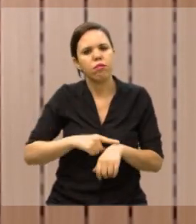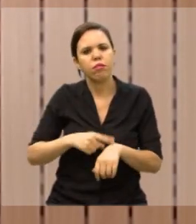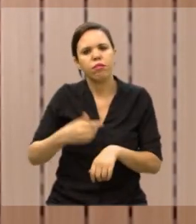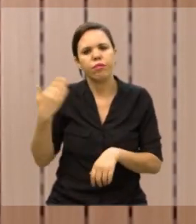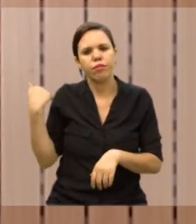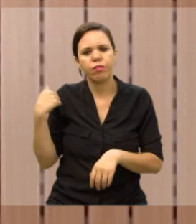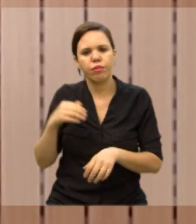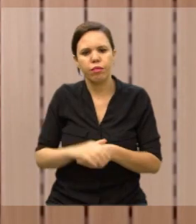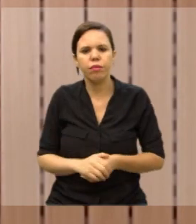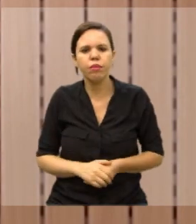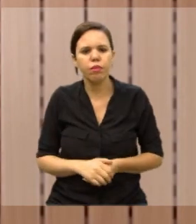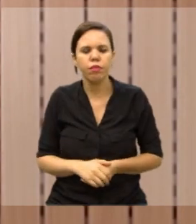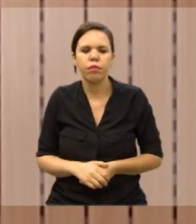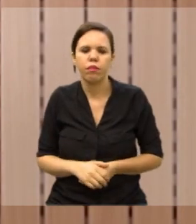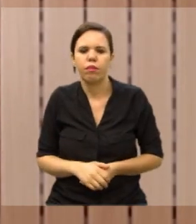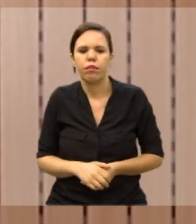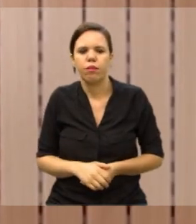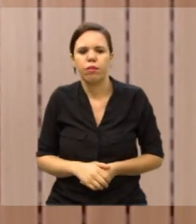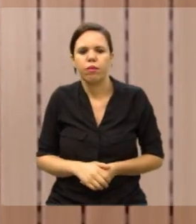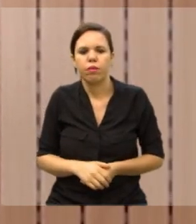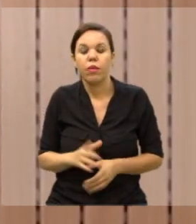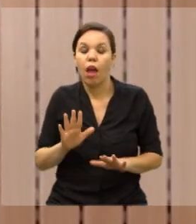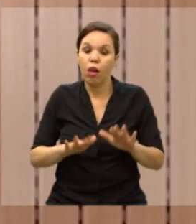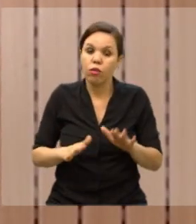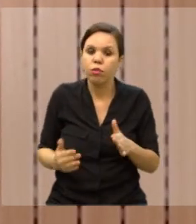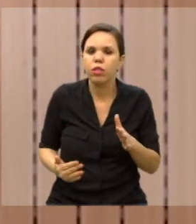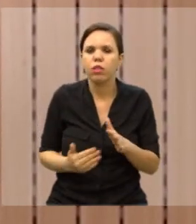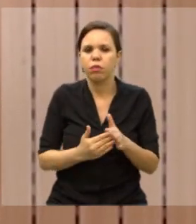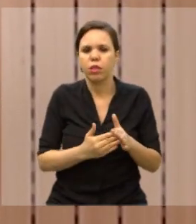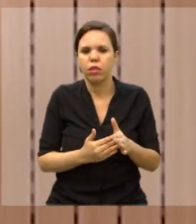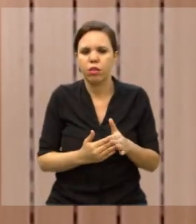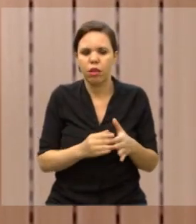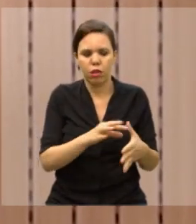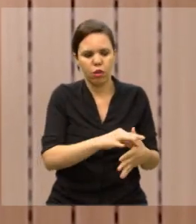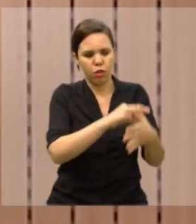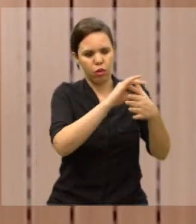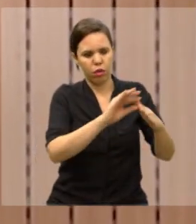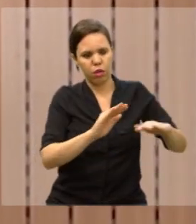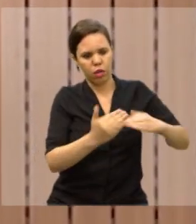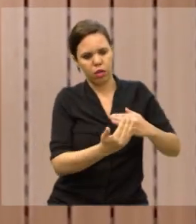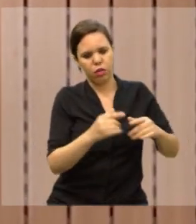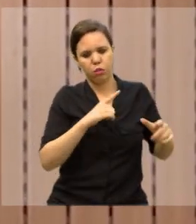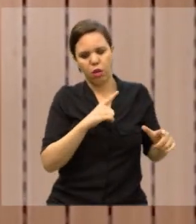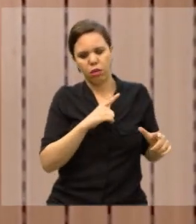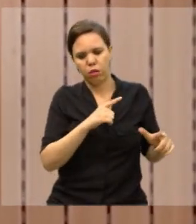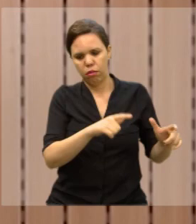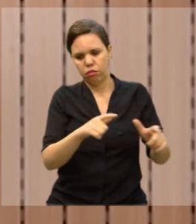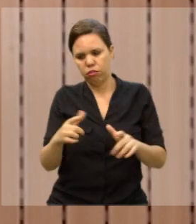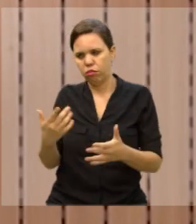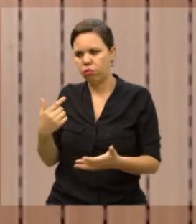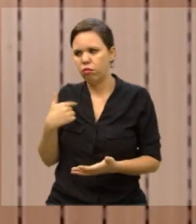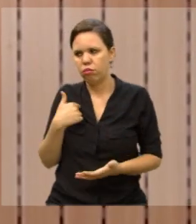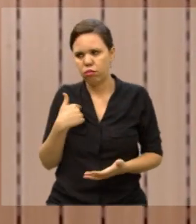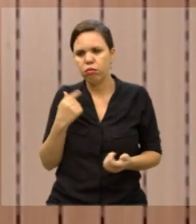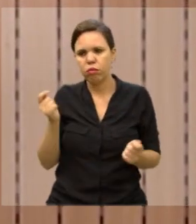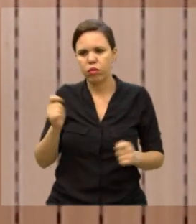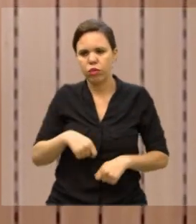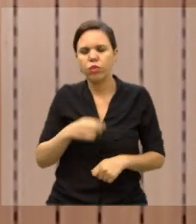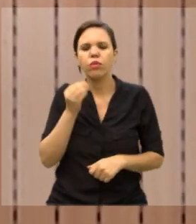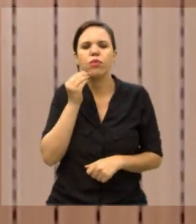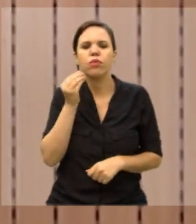momento que, dadas as limitações que um líder de bairro tem, seria uma